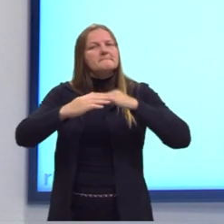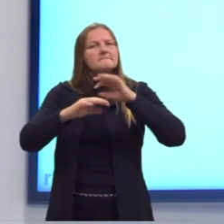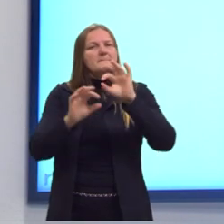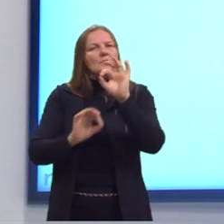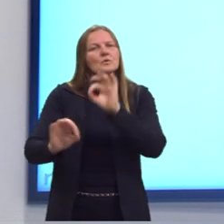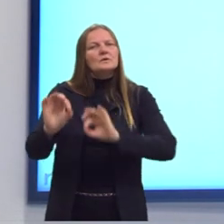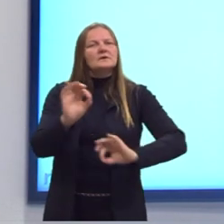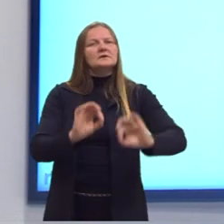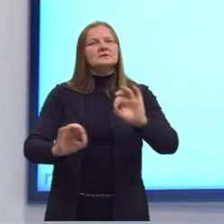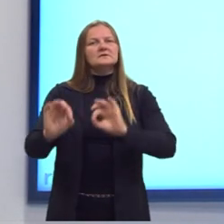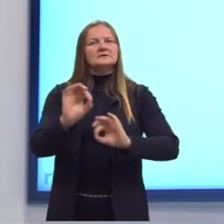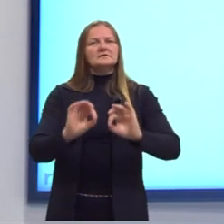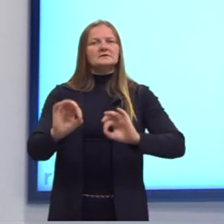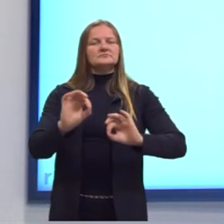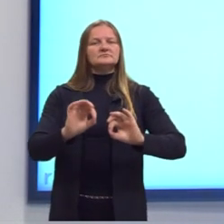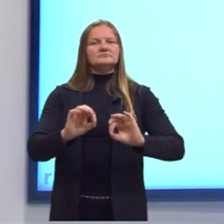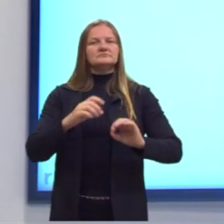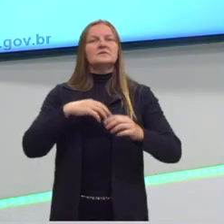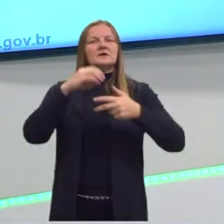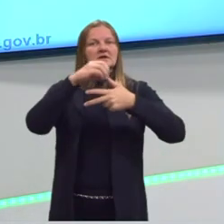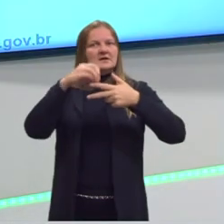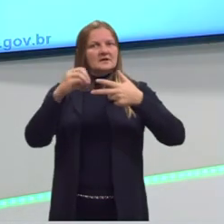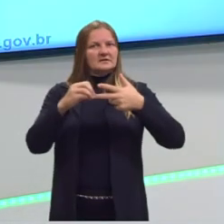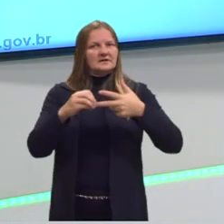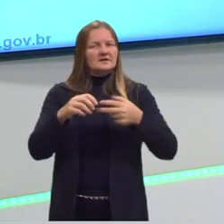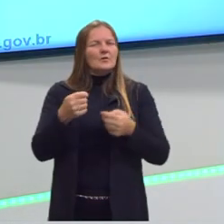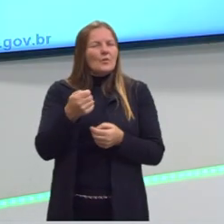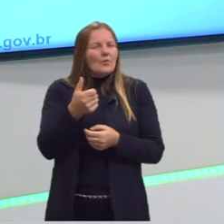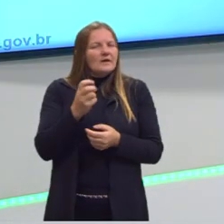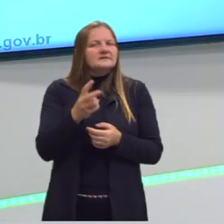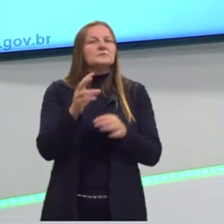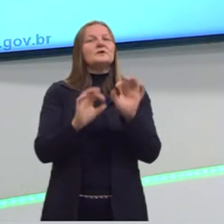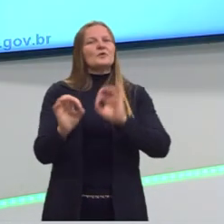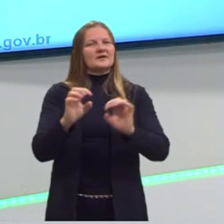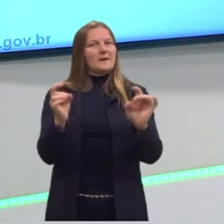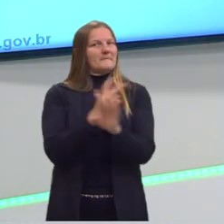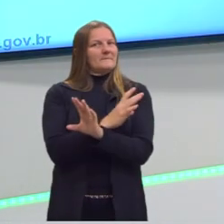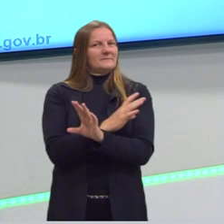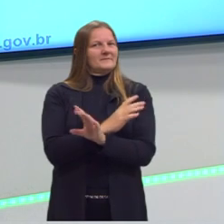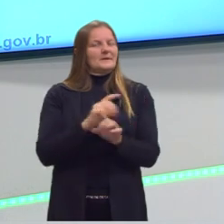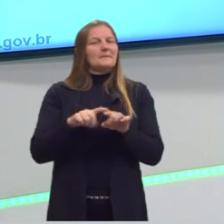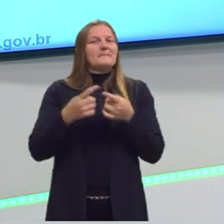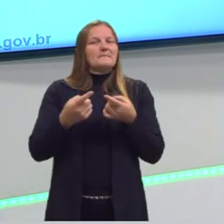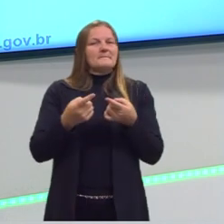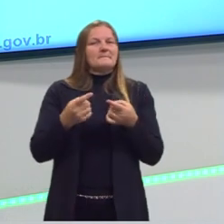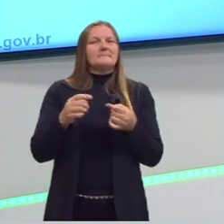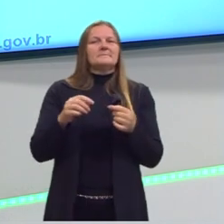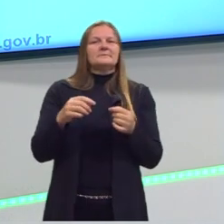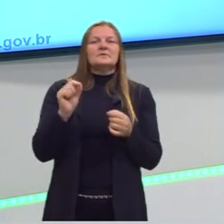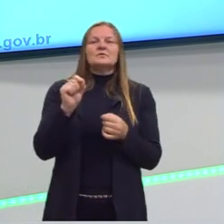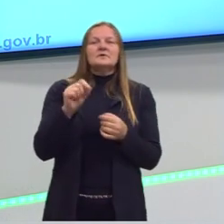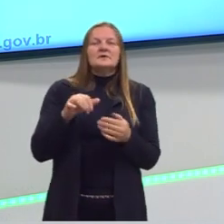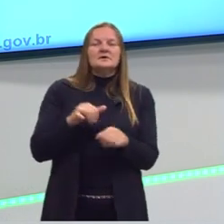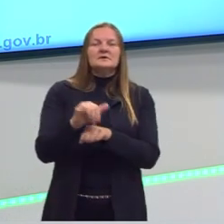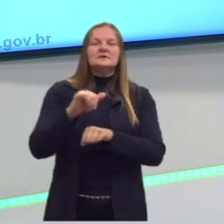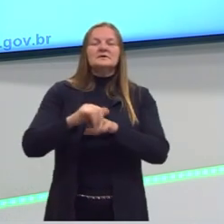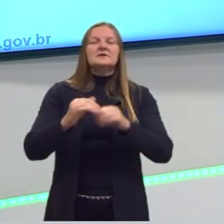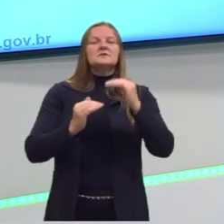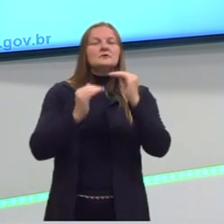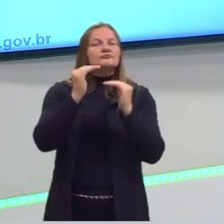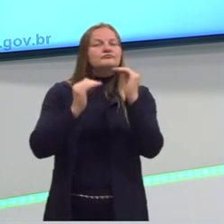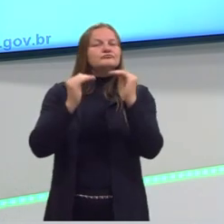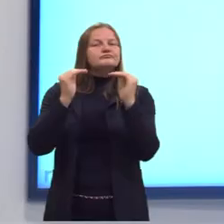normalmente nas questões Enem Ela traz ela vem já reação tá o que pode ocorrer a gente tem que